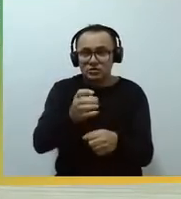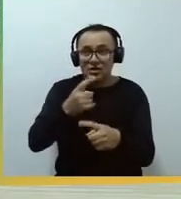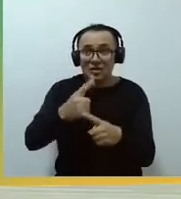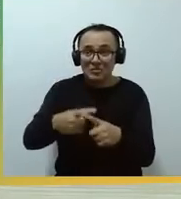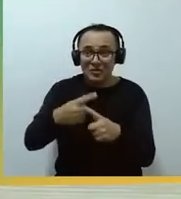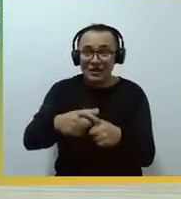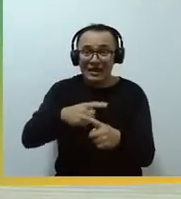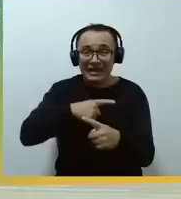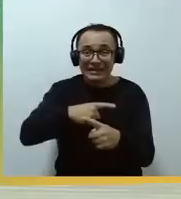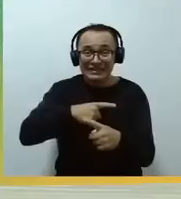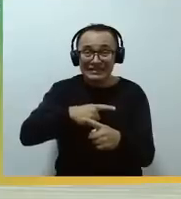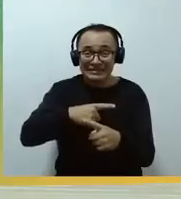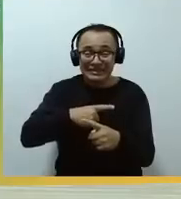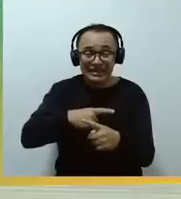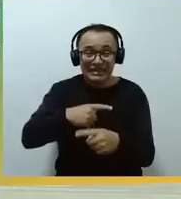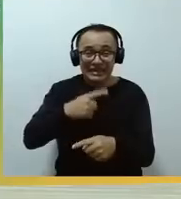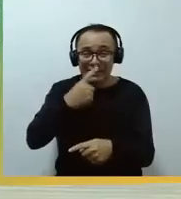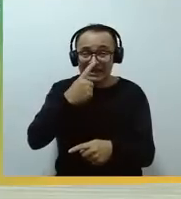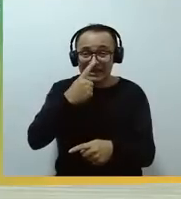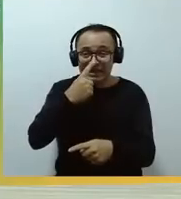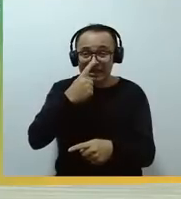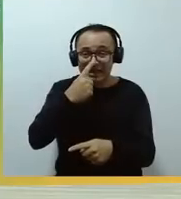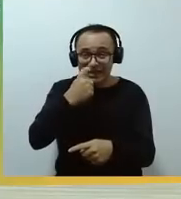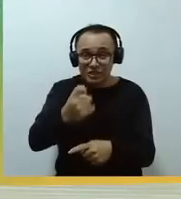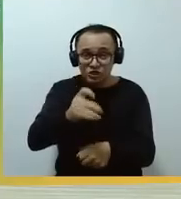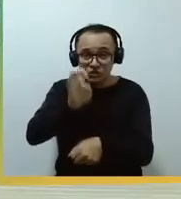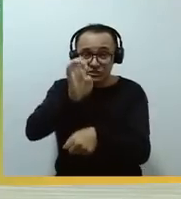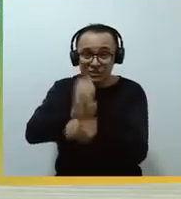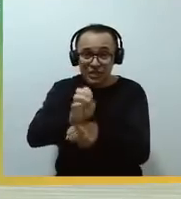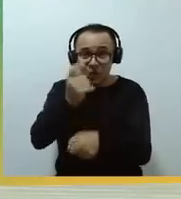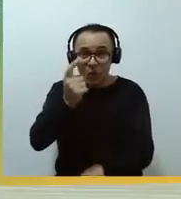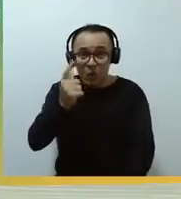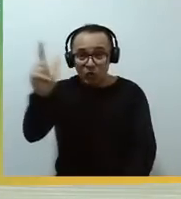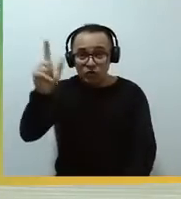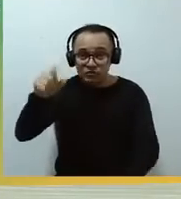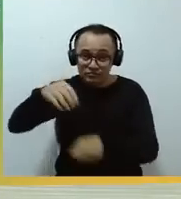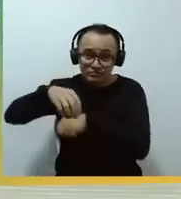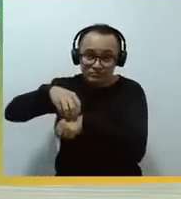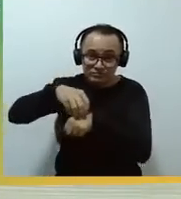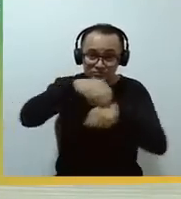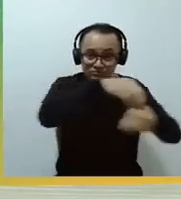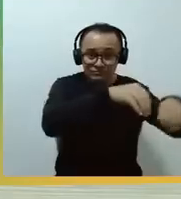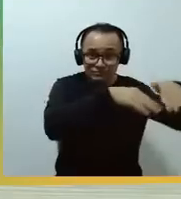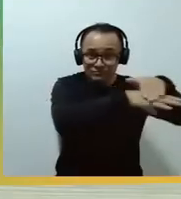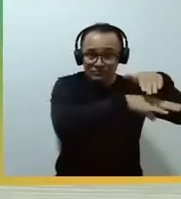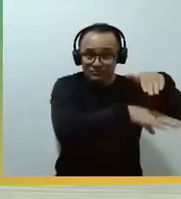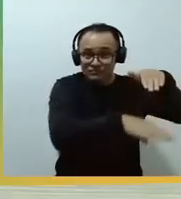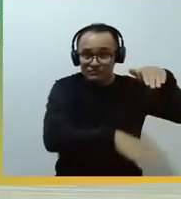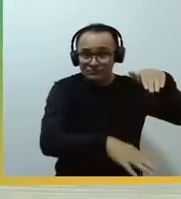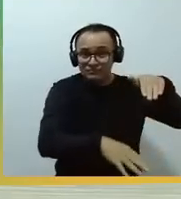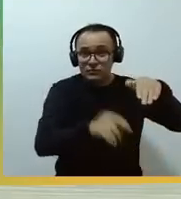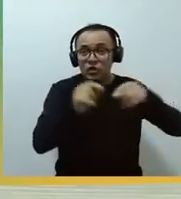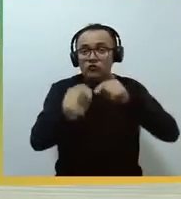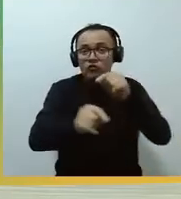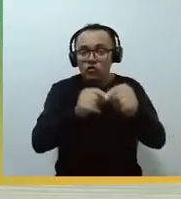vacarias, está sendo levado hoje para aterro. E isso se originou a partir do contrato.